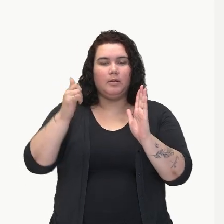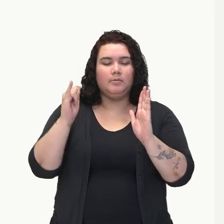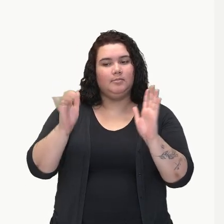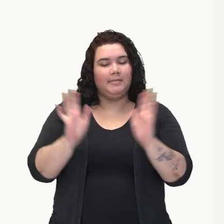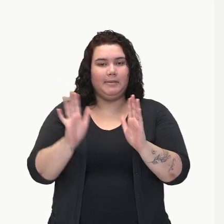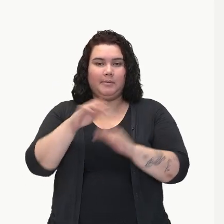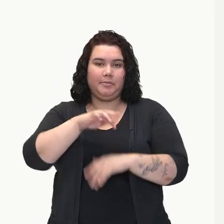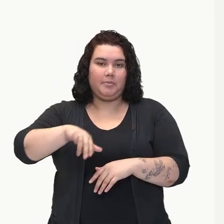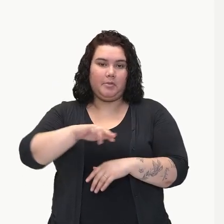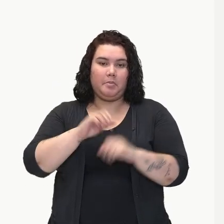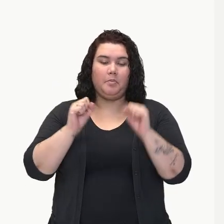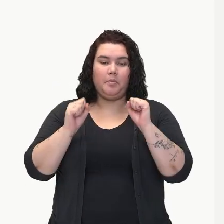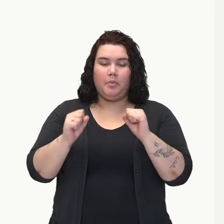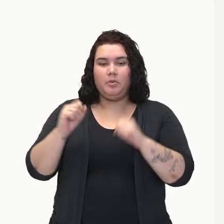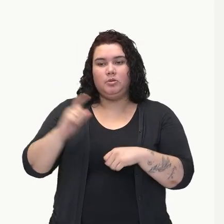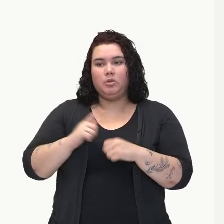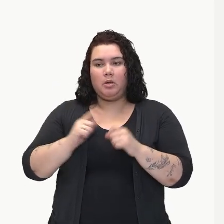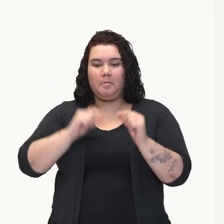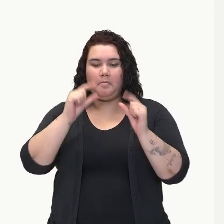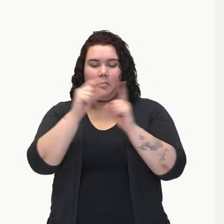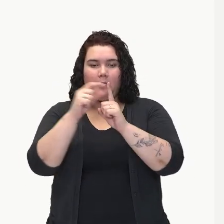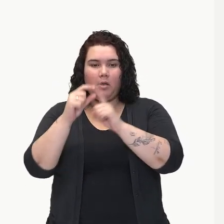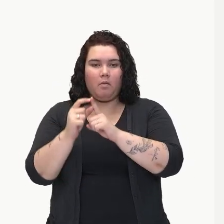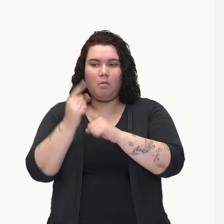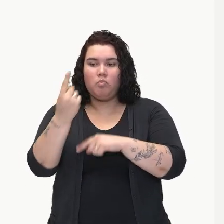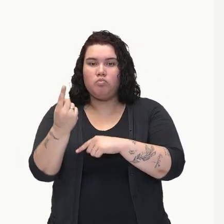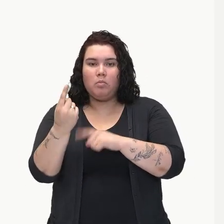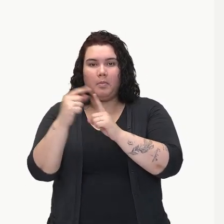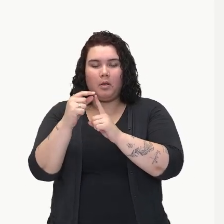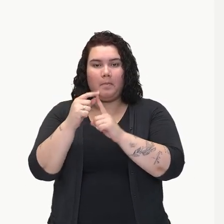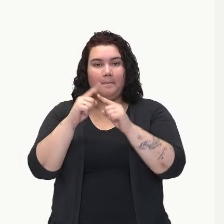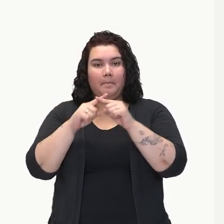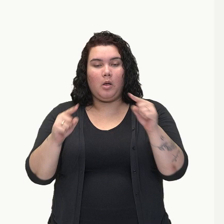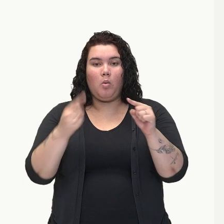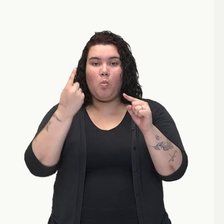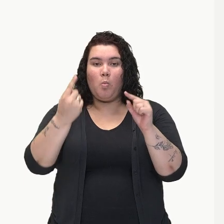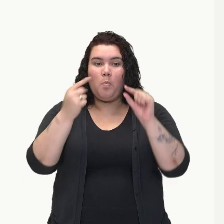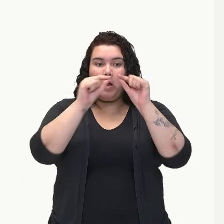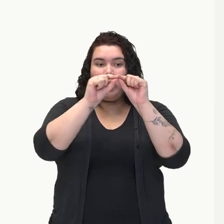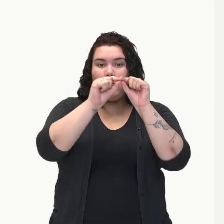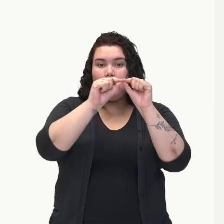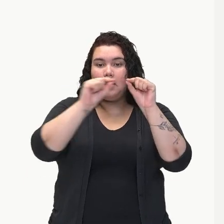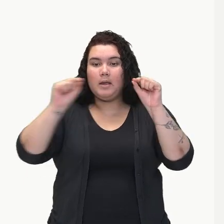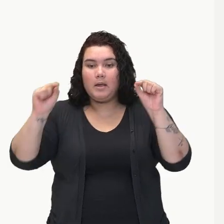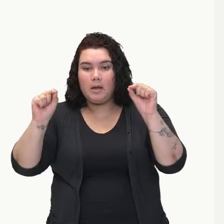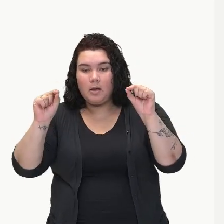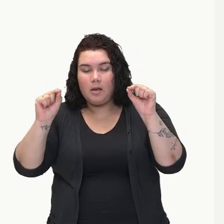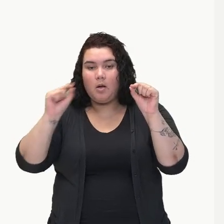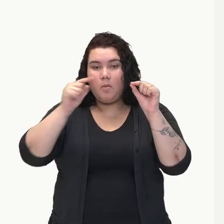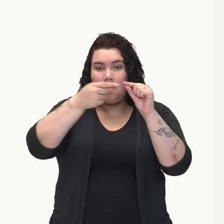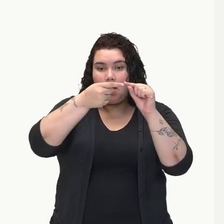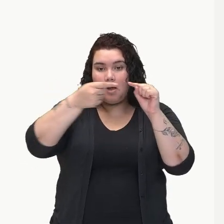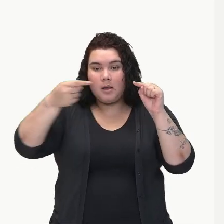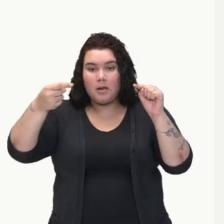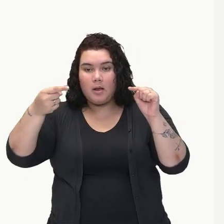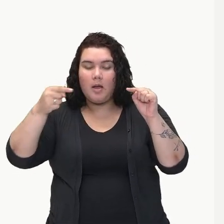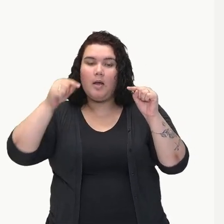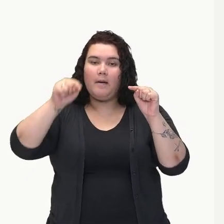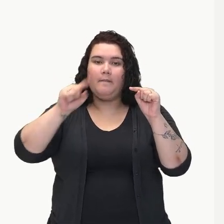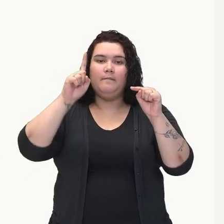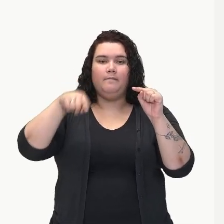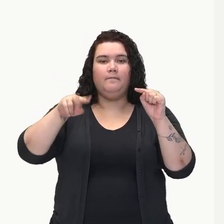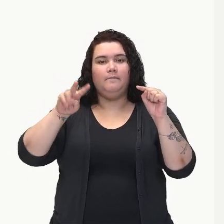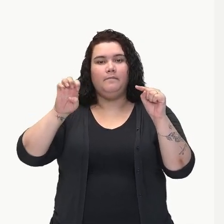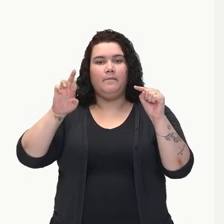Eles podem conter poucas palavras, uma só palavra, mas cada linha que você vê na estrutura do poema, você tem que pensar nele como um